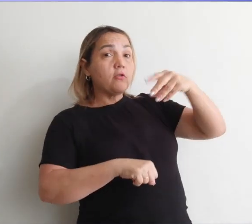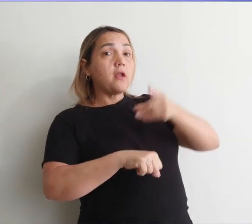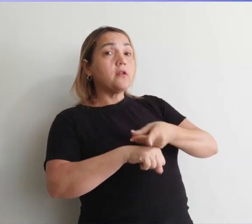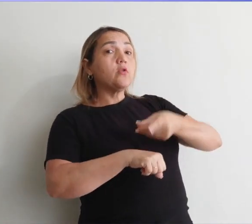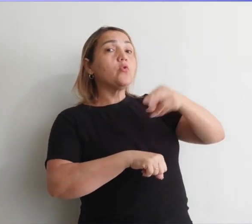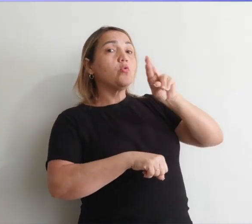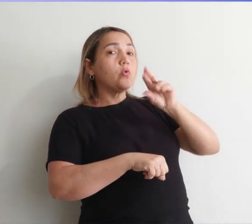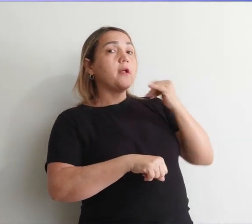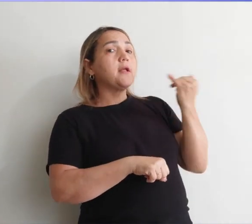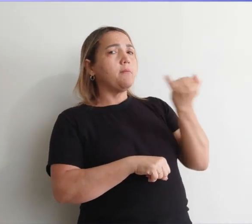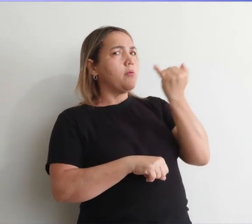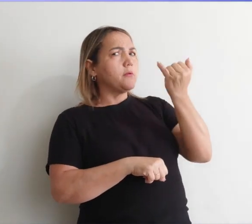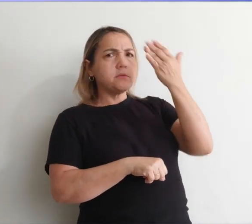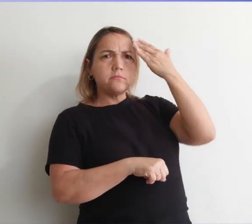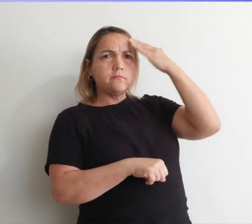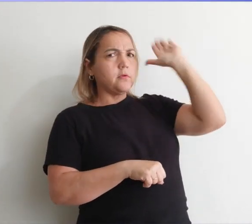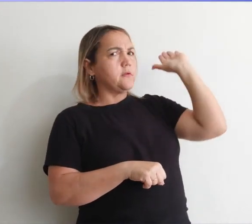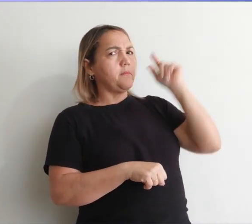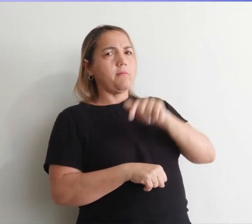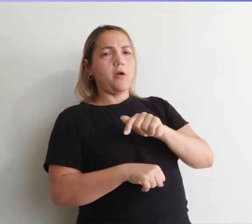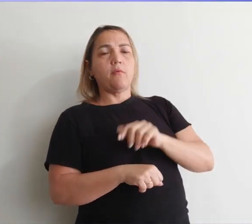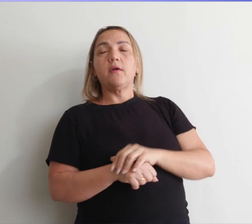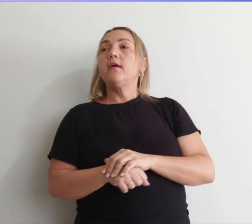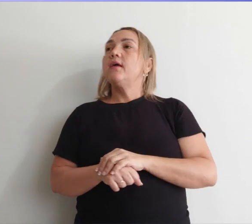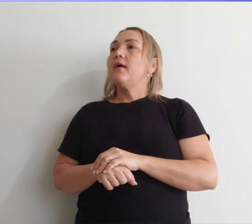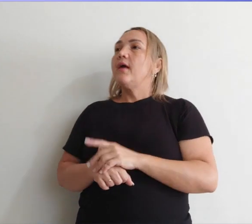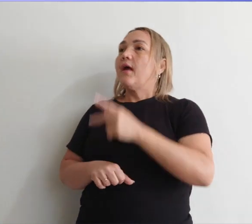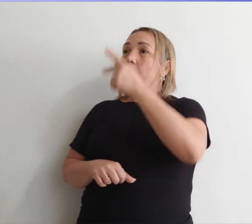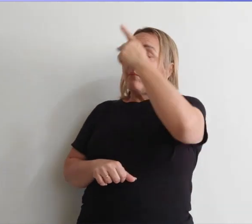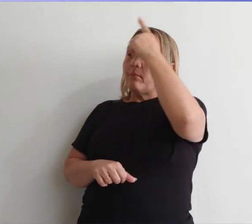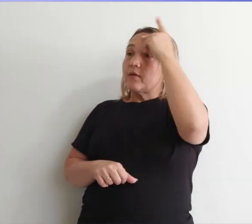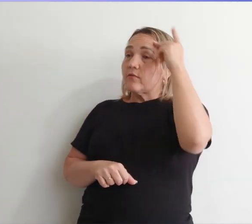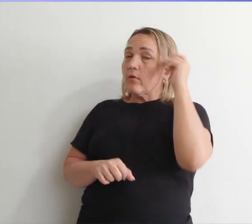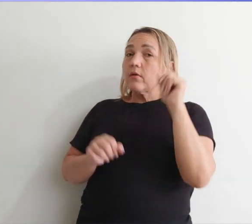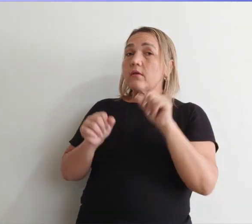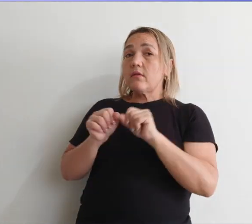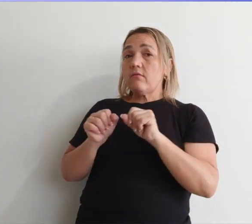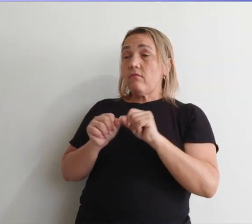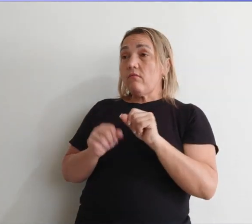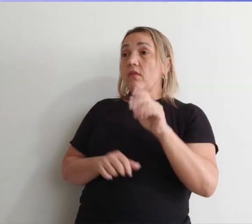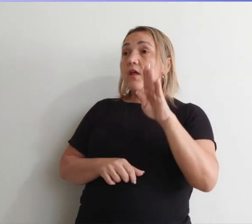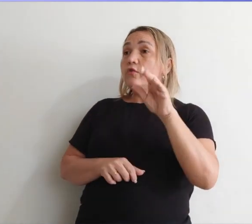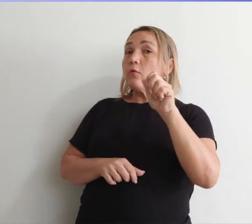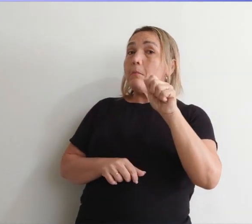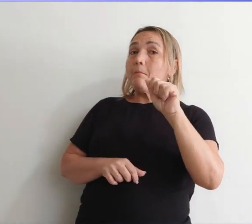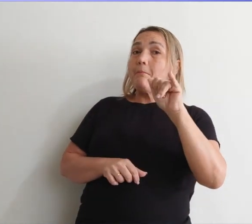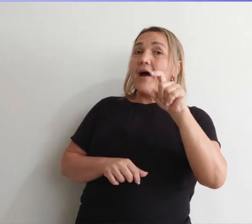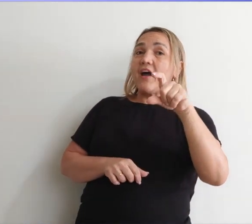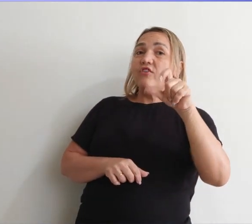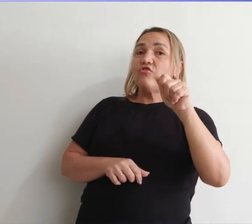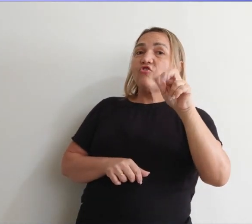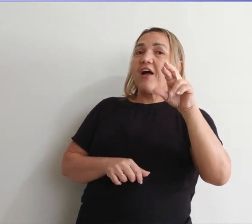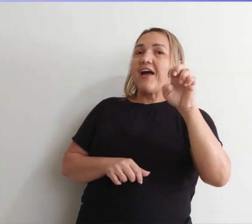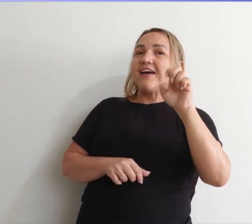doutorado, que eles são fundamentais. Quem faz bacharelado já tem, né,